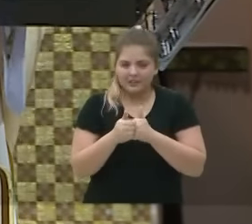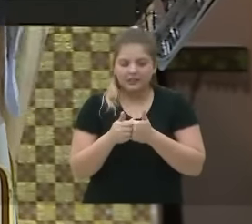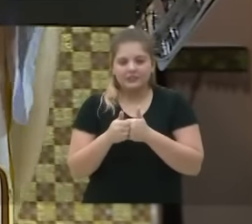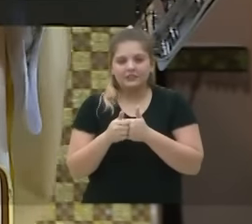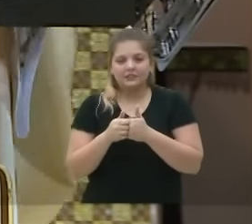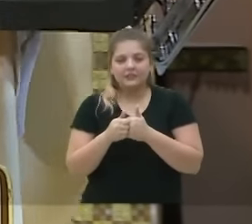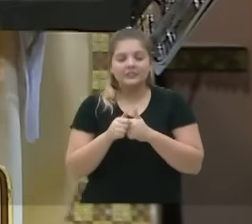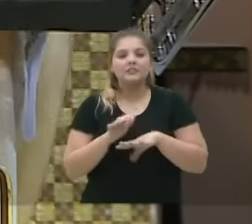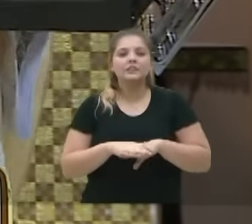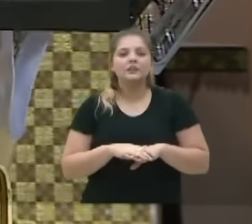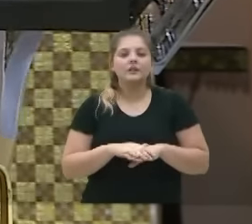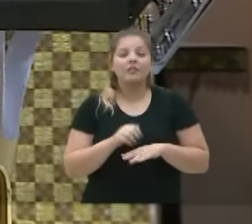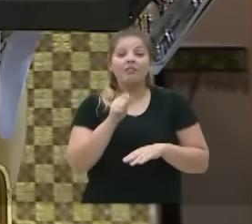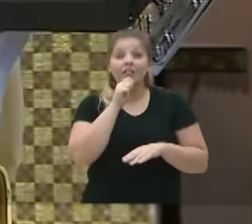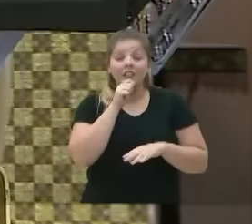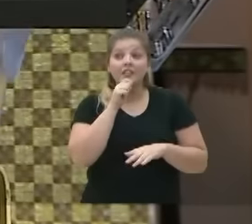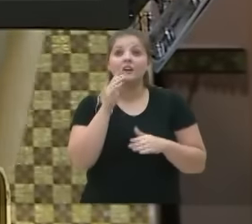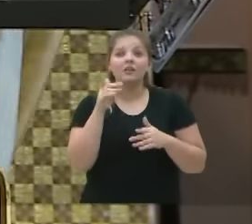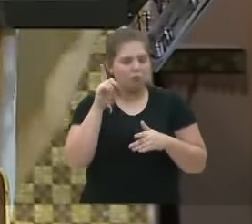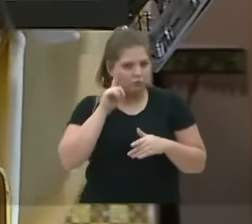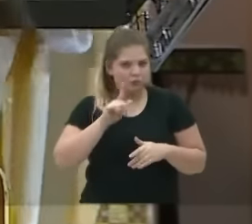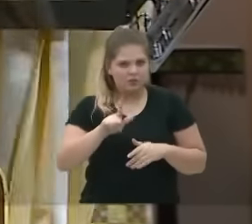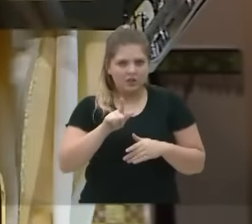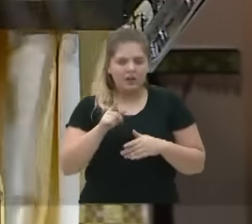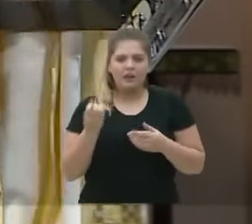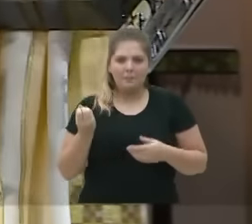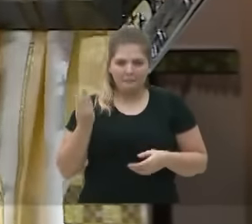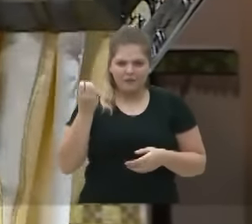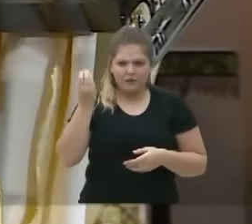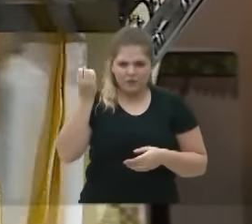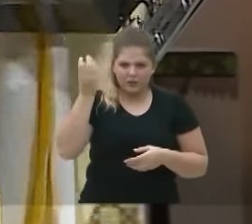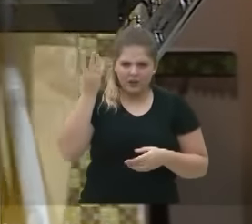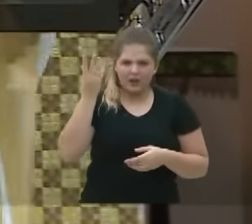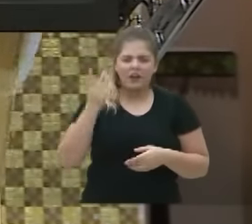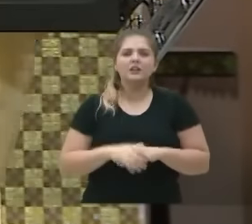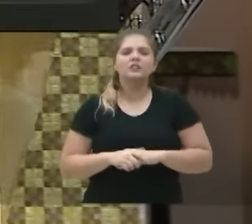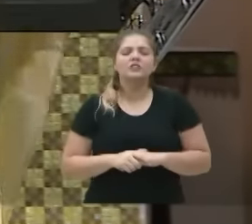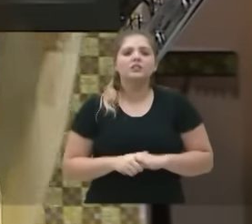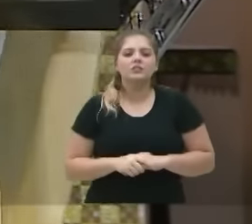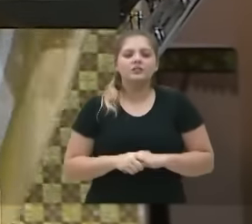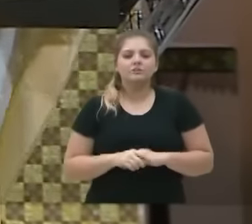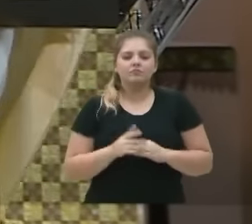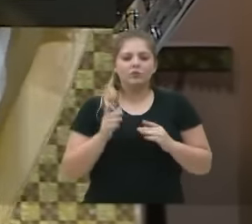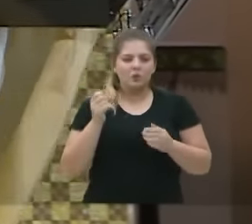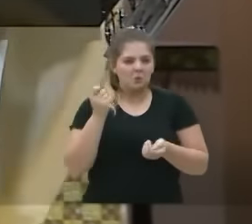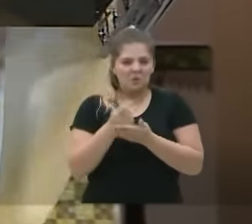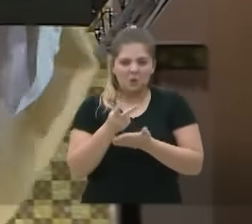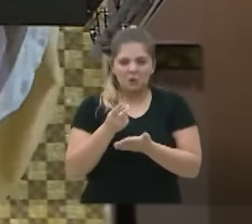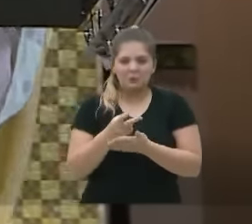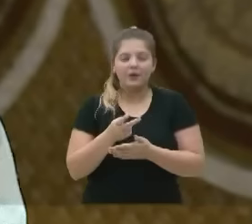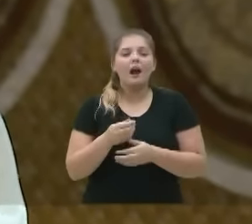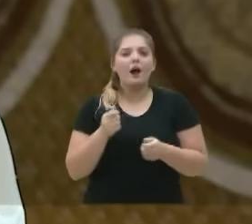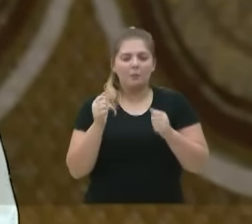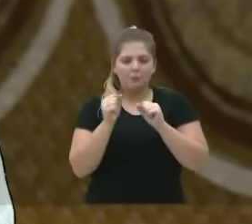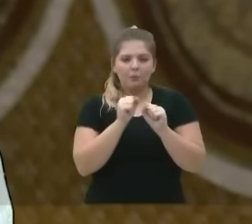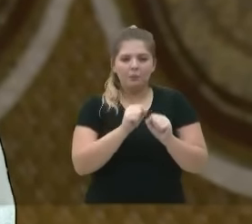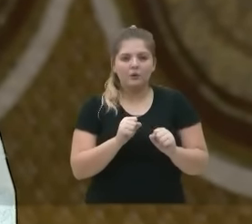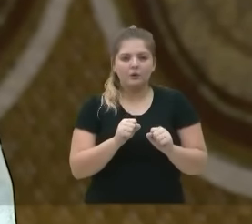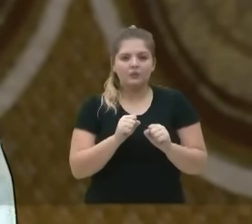é tempo de você adquirir últimas passagens, últimas